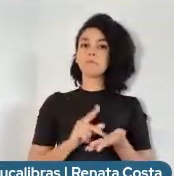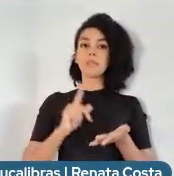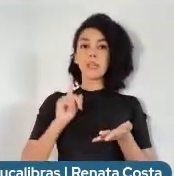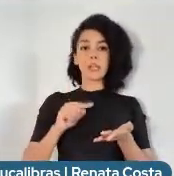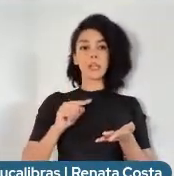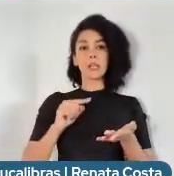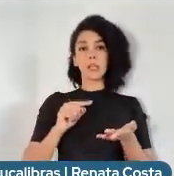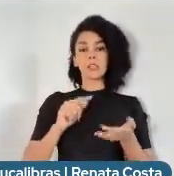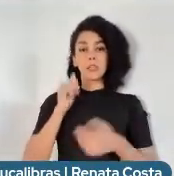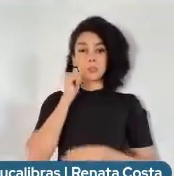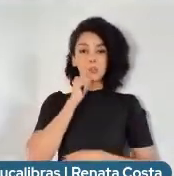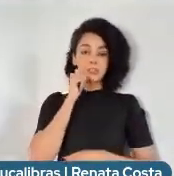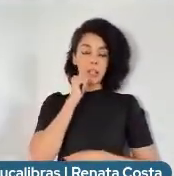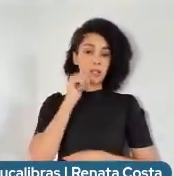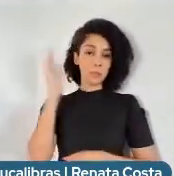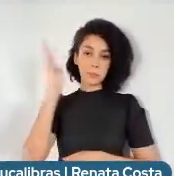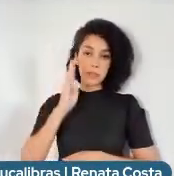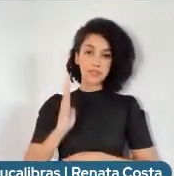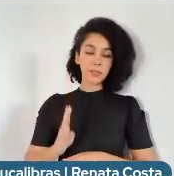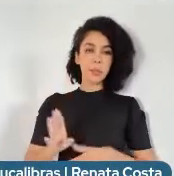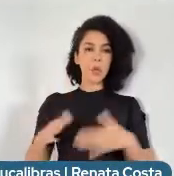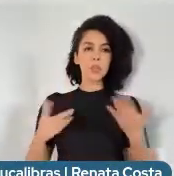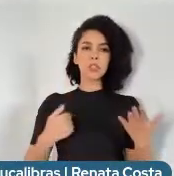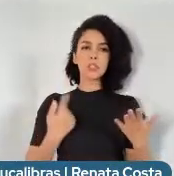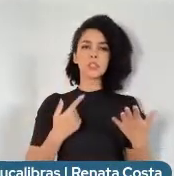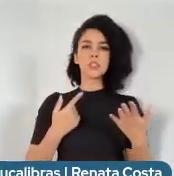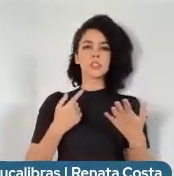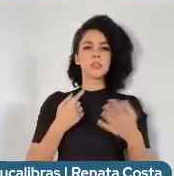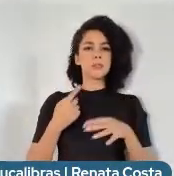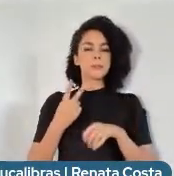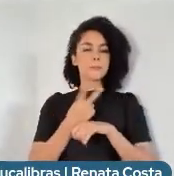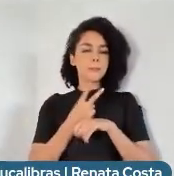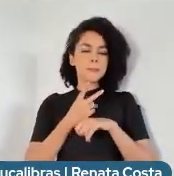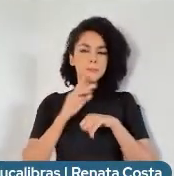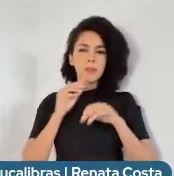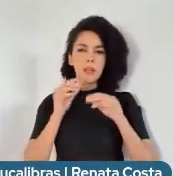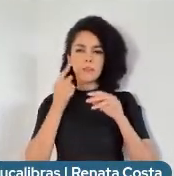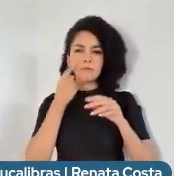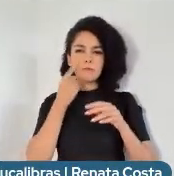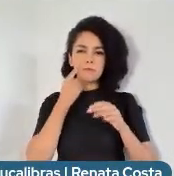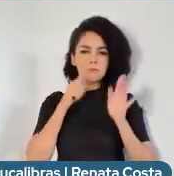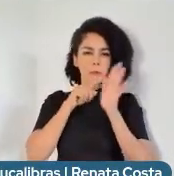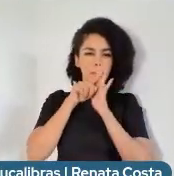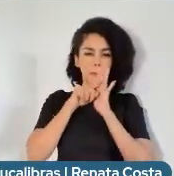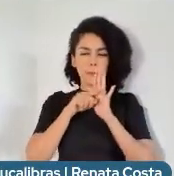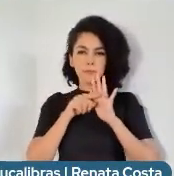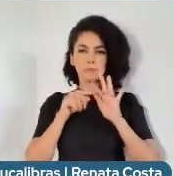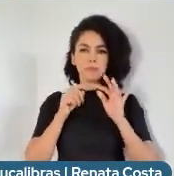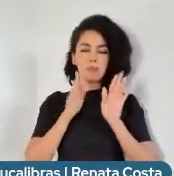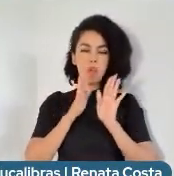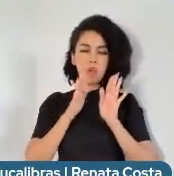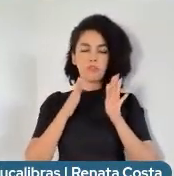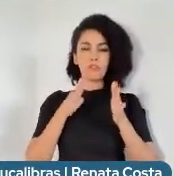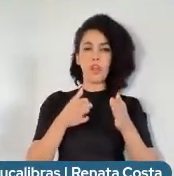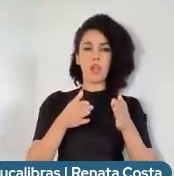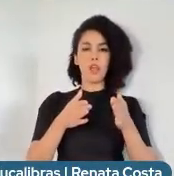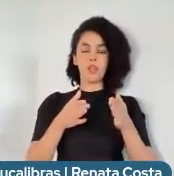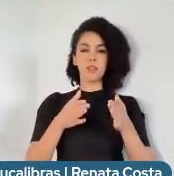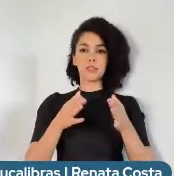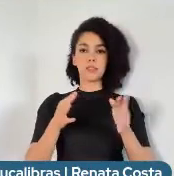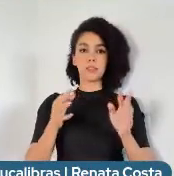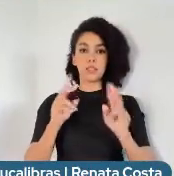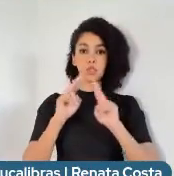das mulheres brasileiras. Mas quando a gente destrincha esse cenário e a gente acaba focando nas questões